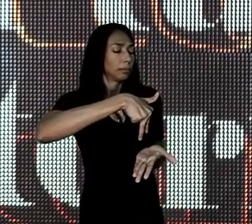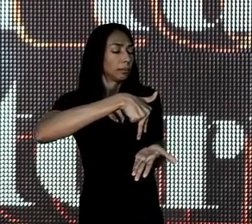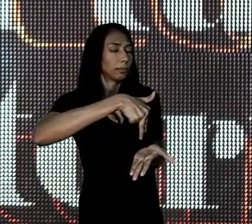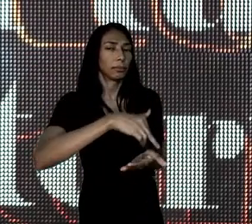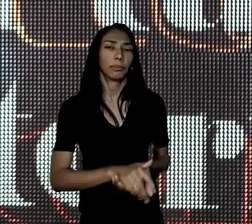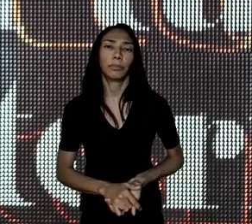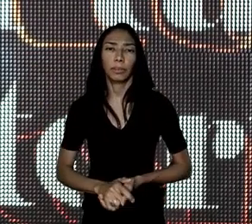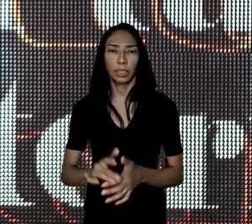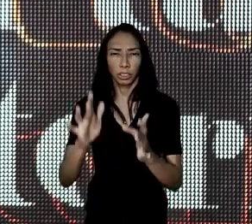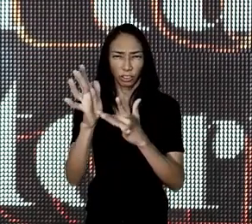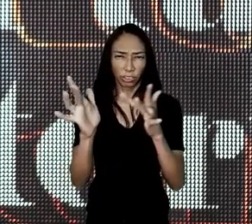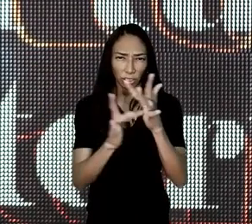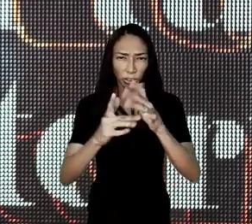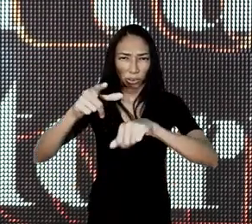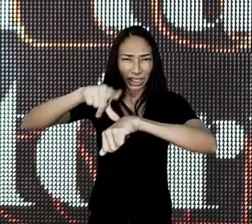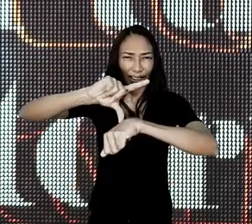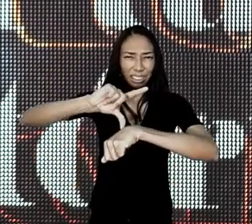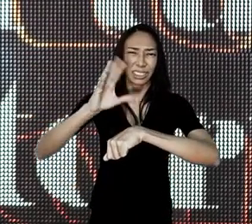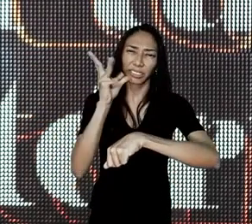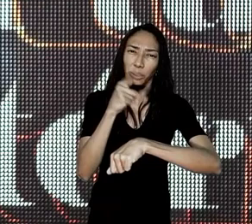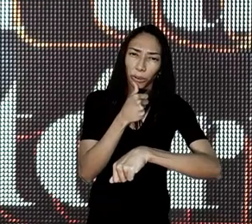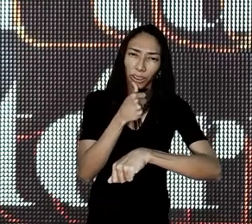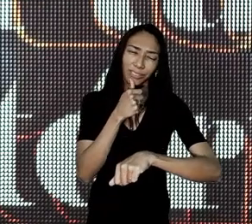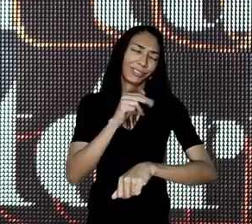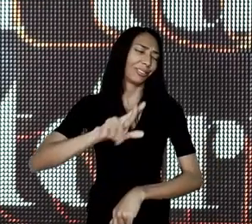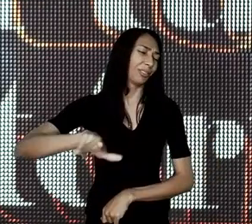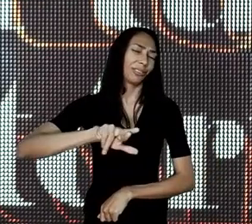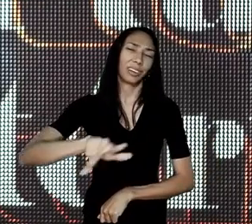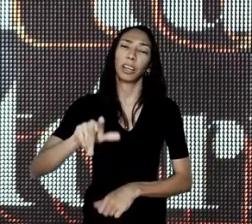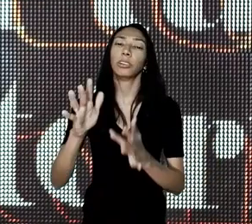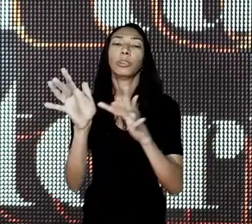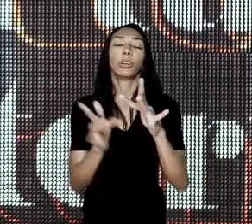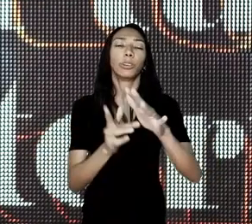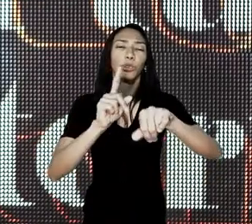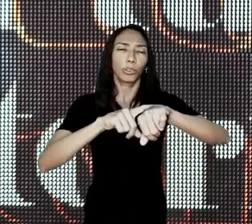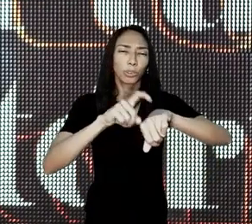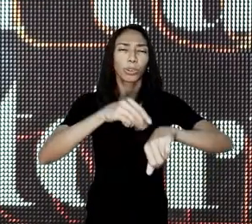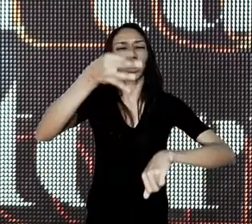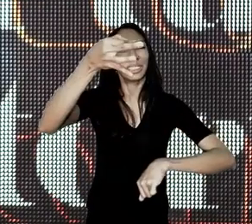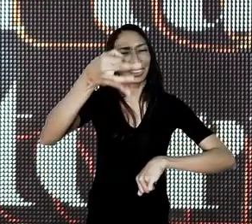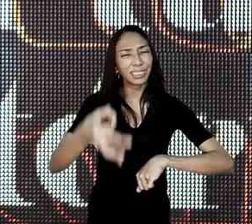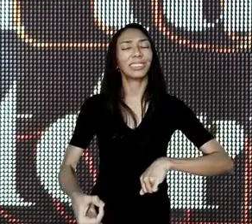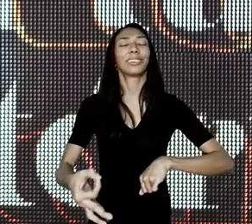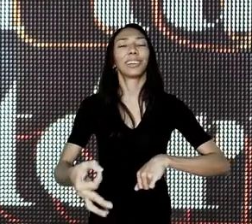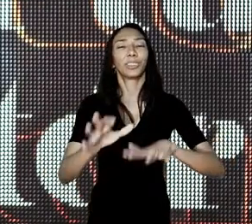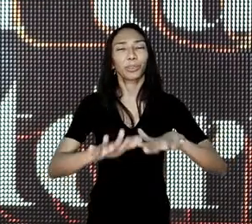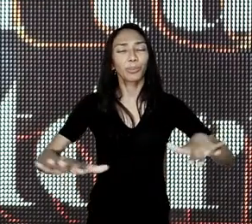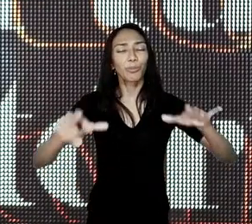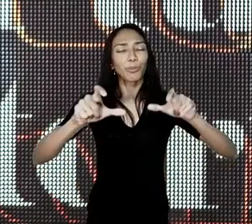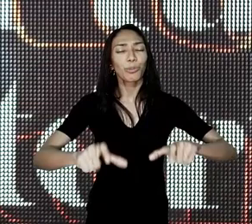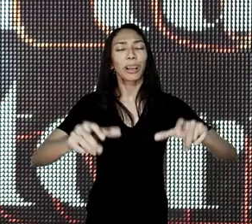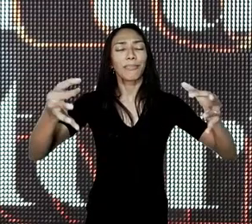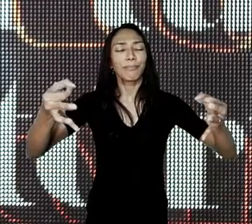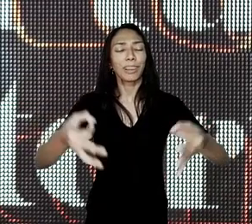Não, Deus não estava atrasado, Deus estava na hora certa, no Kairós, na hora perfeita, num ambiente perfeito, onde